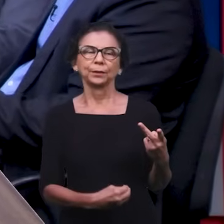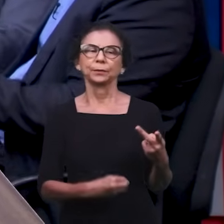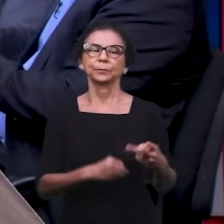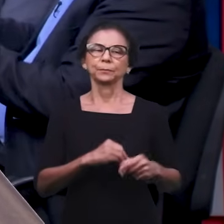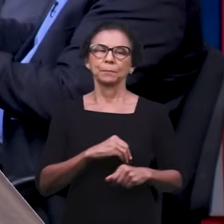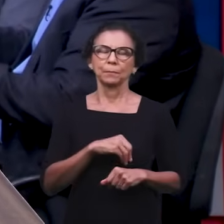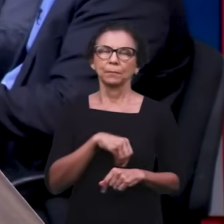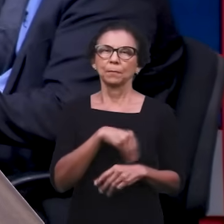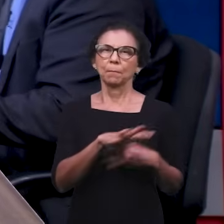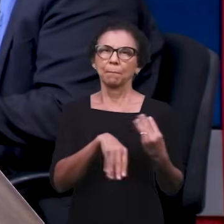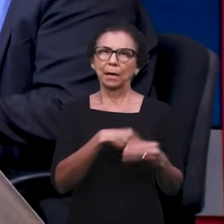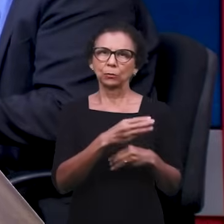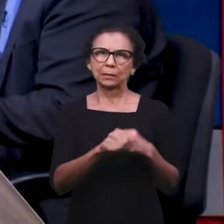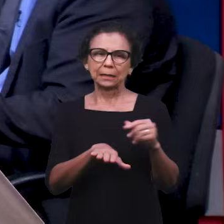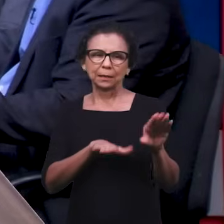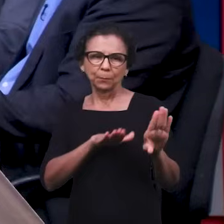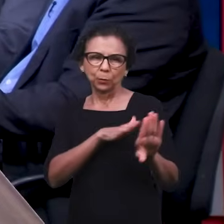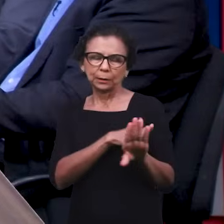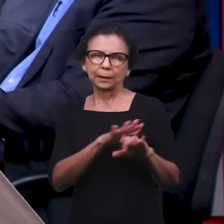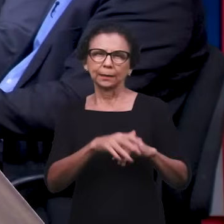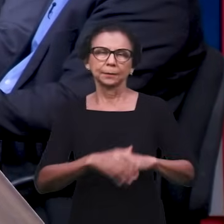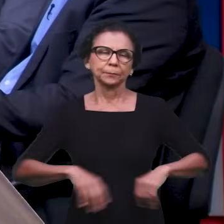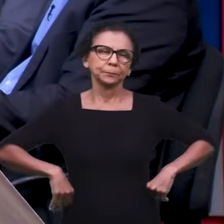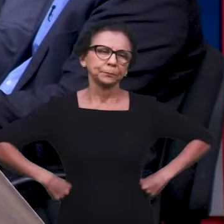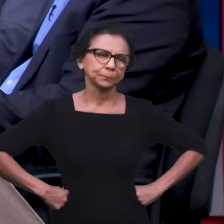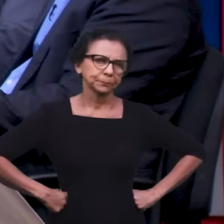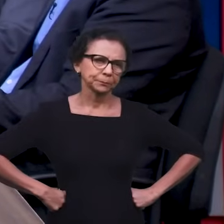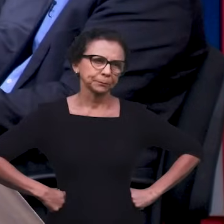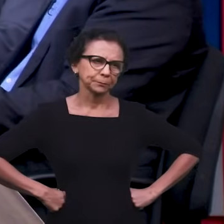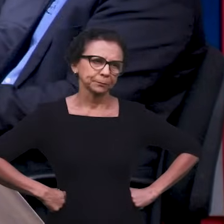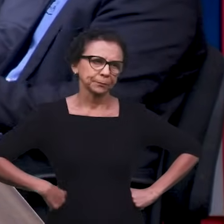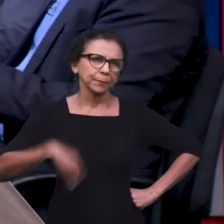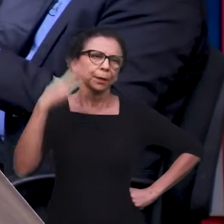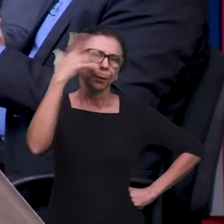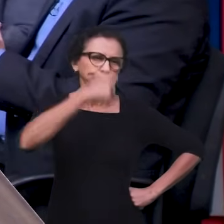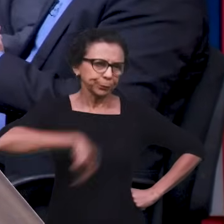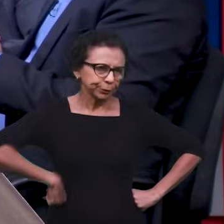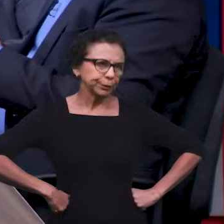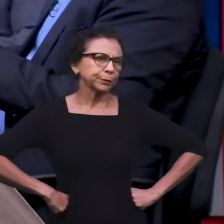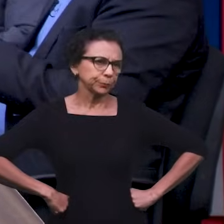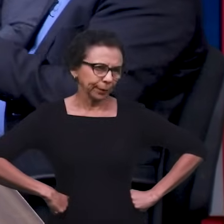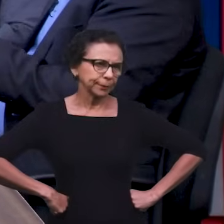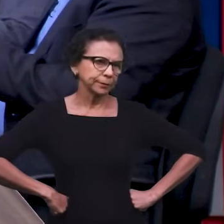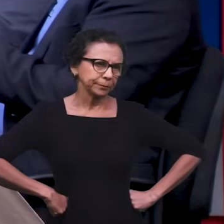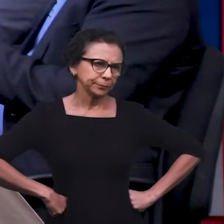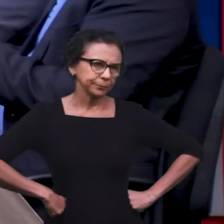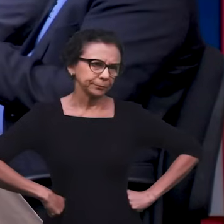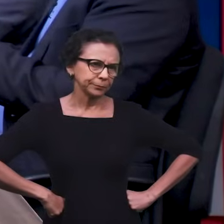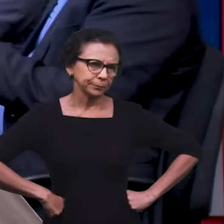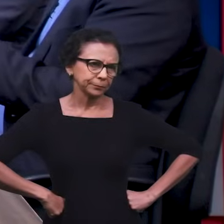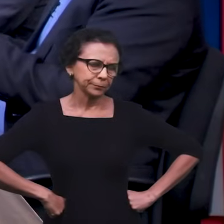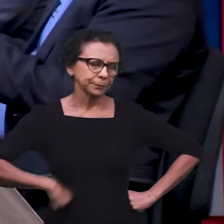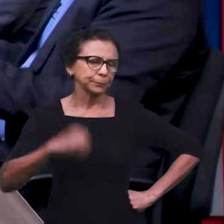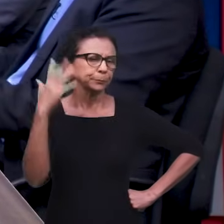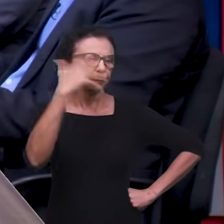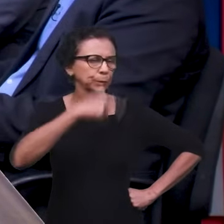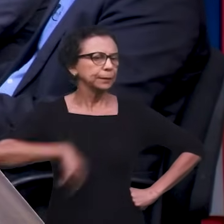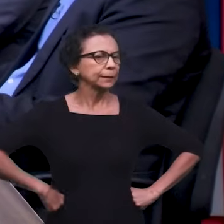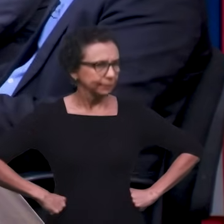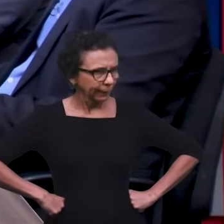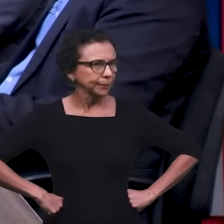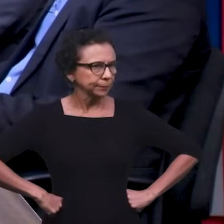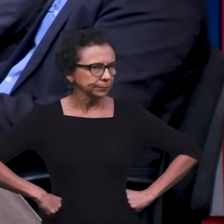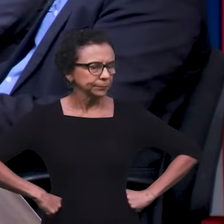né? Aprontou alguma coisa. Aí a mãe fala assim, que bonito, hein? Essa expressão, que bonito,